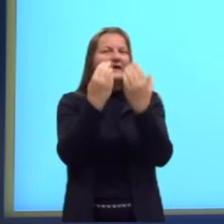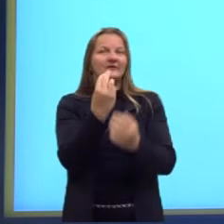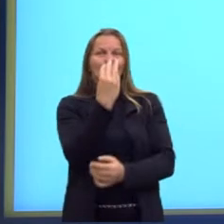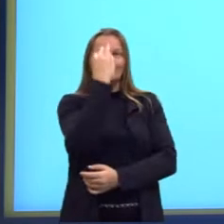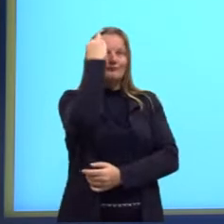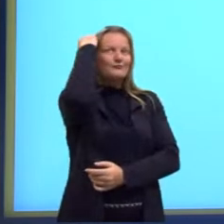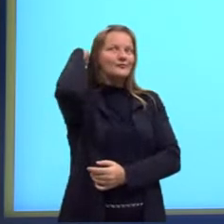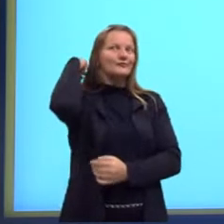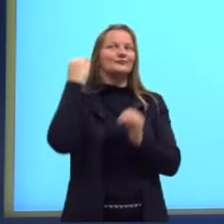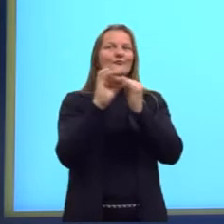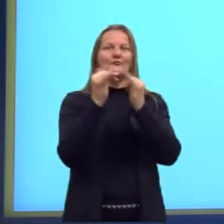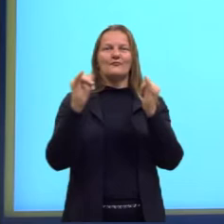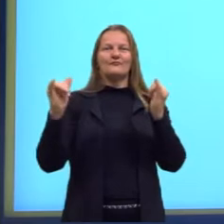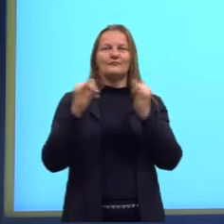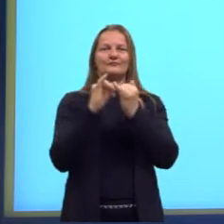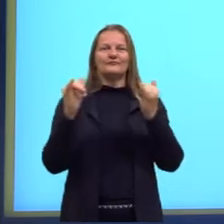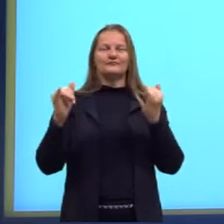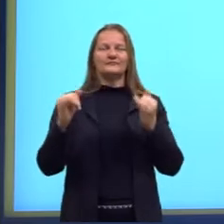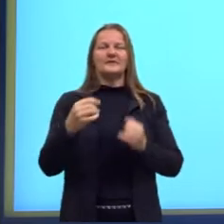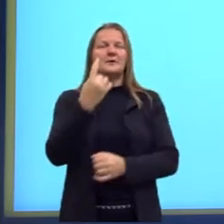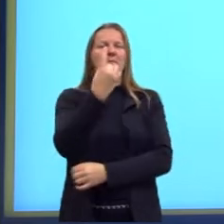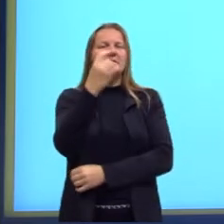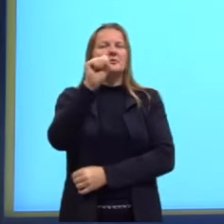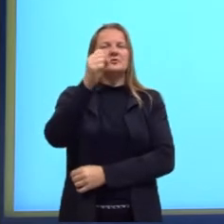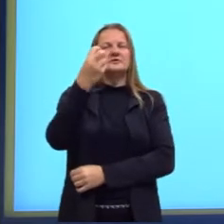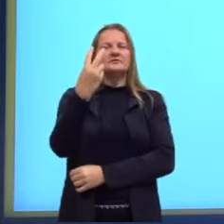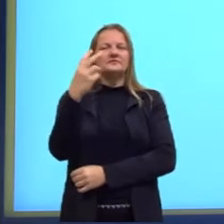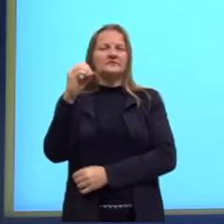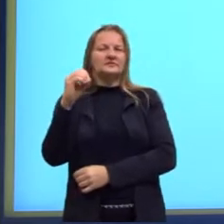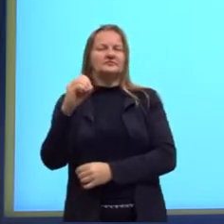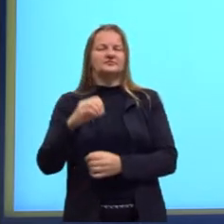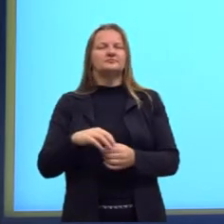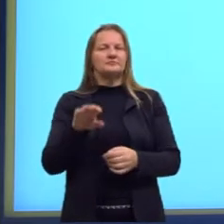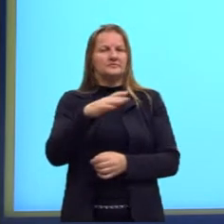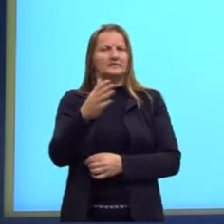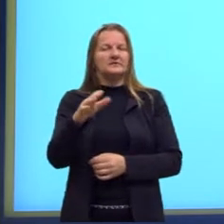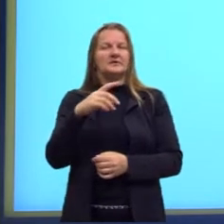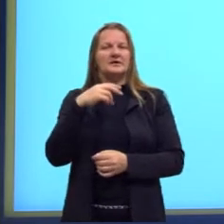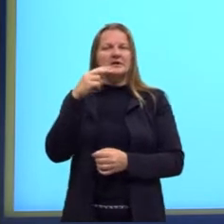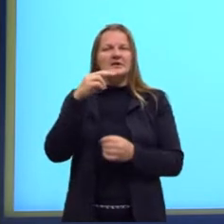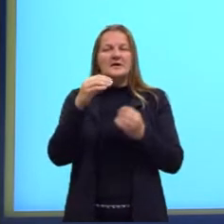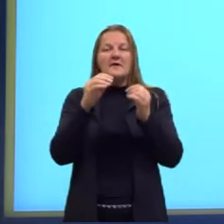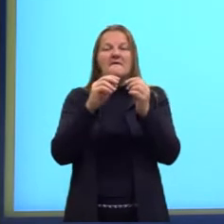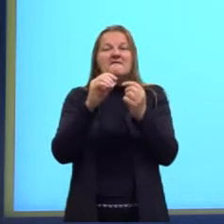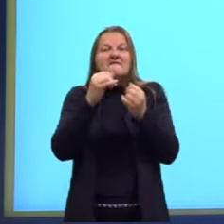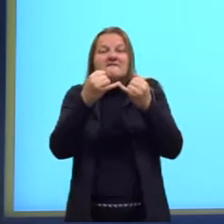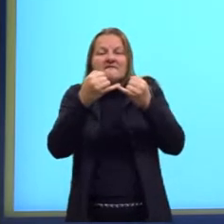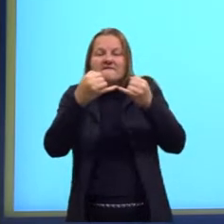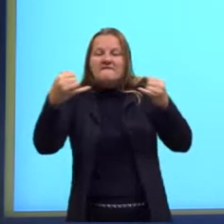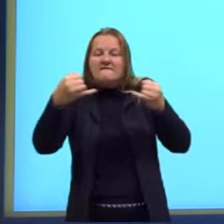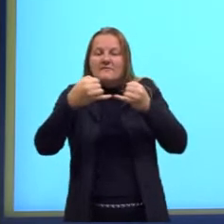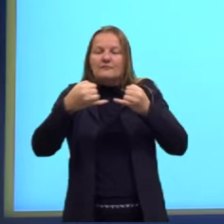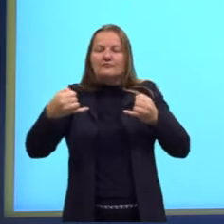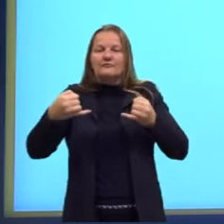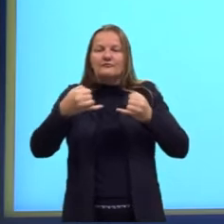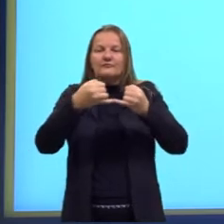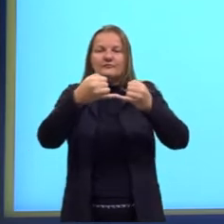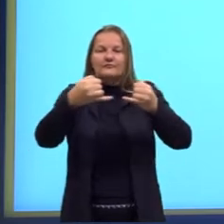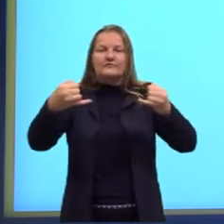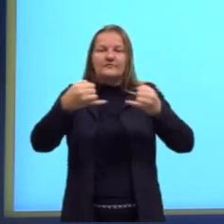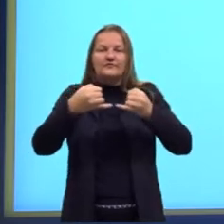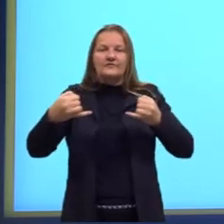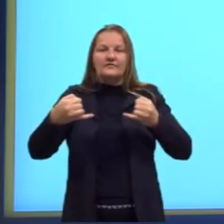isso é um apelido na década de 1820 ele mostrou que fios Paralelos conduzindo